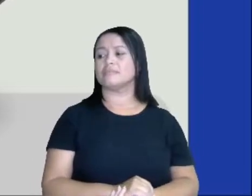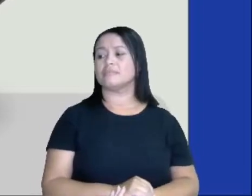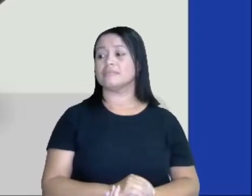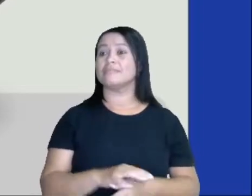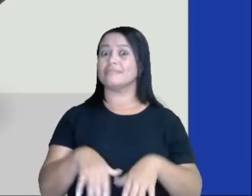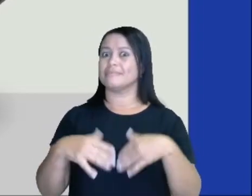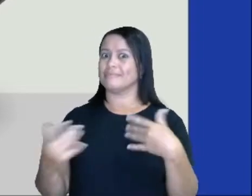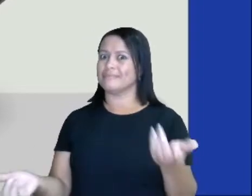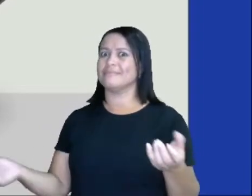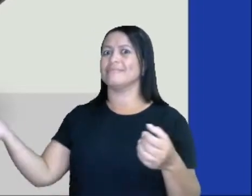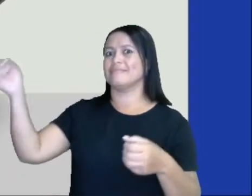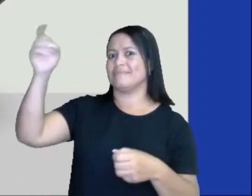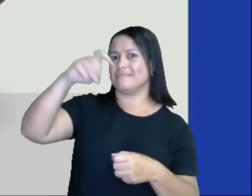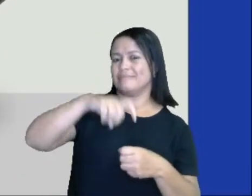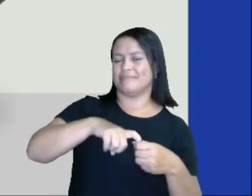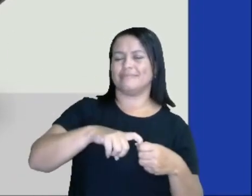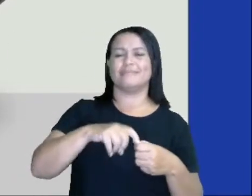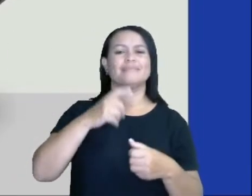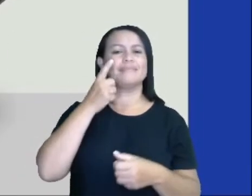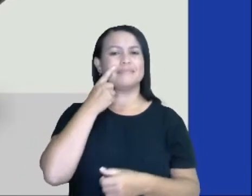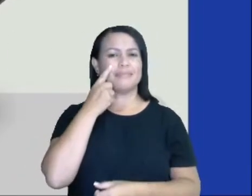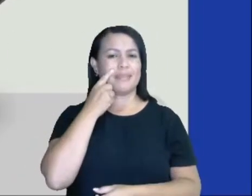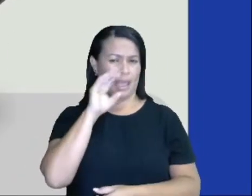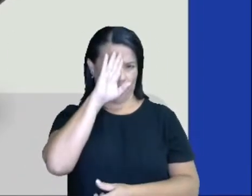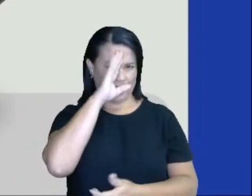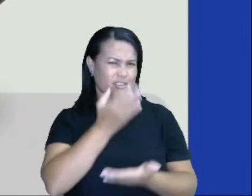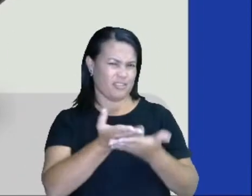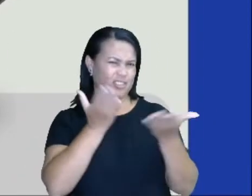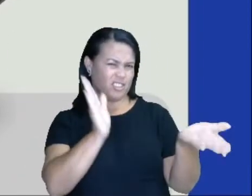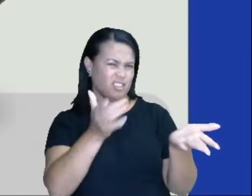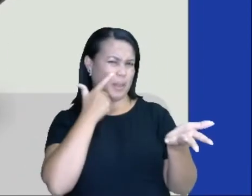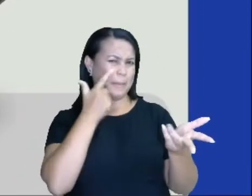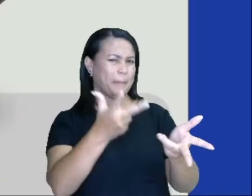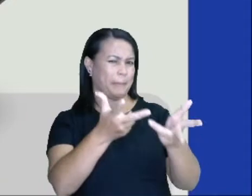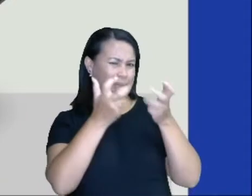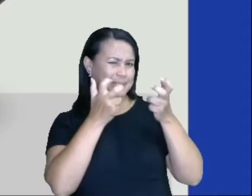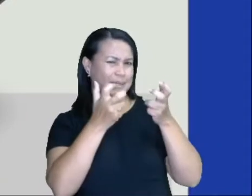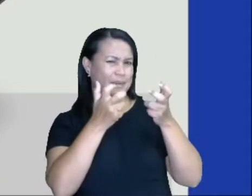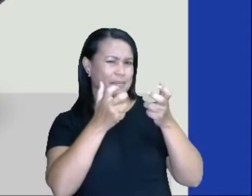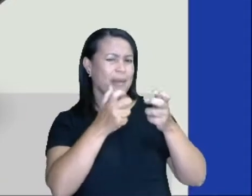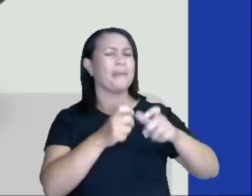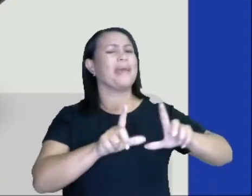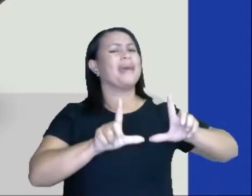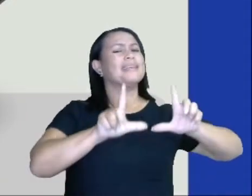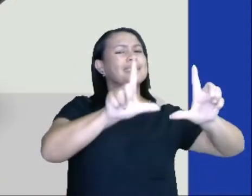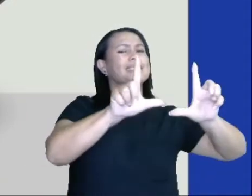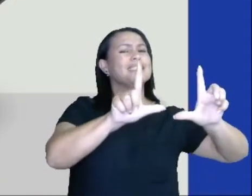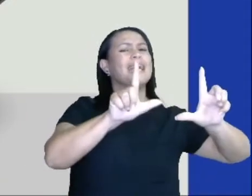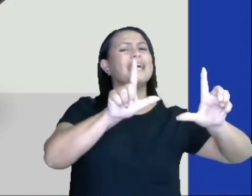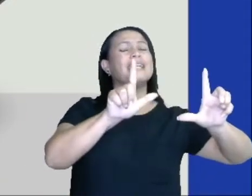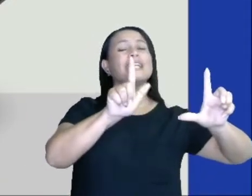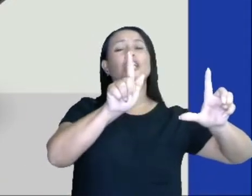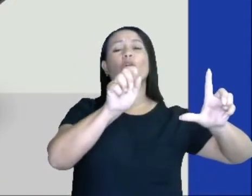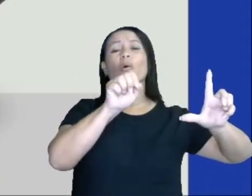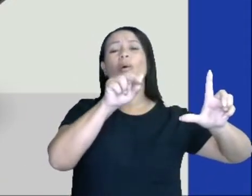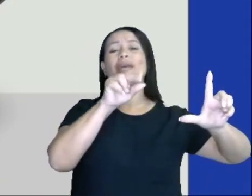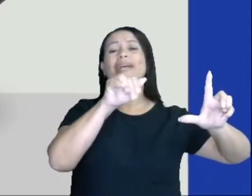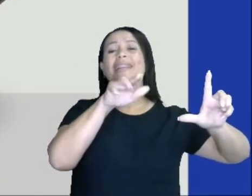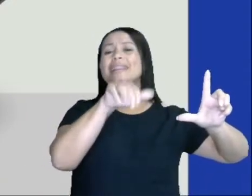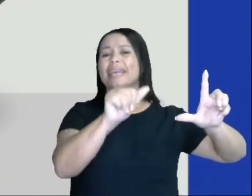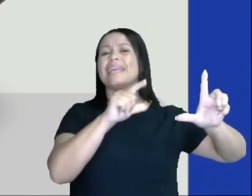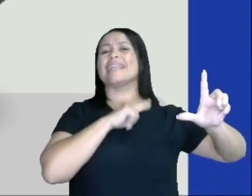Bem, voltando, eu acredito que vocês tenham percebido que a cidade de Goiânia aqui, que está no